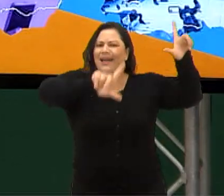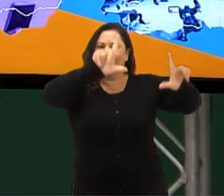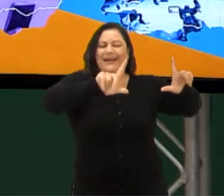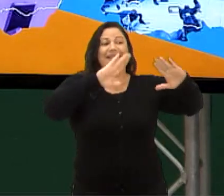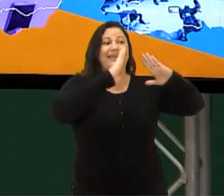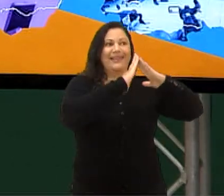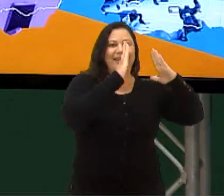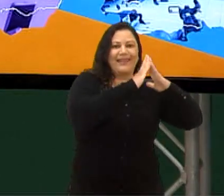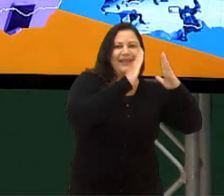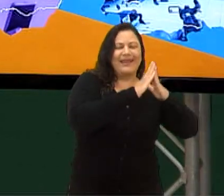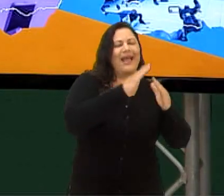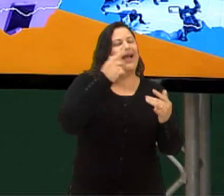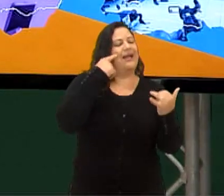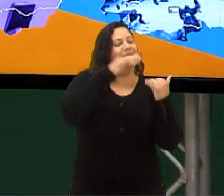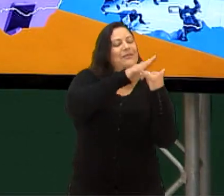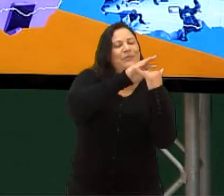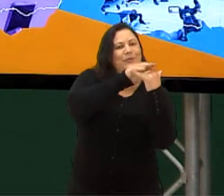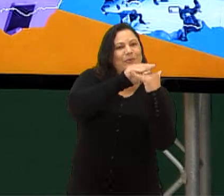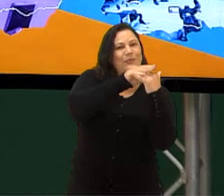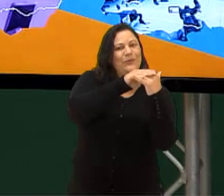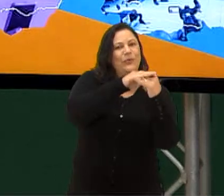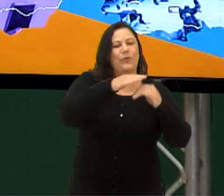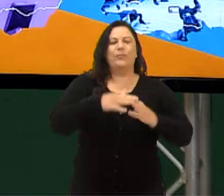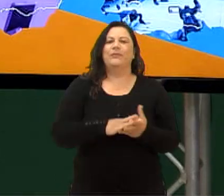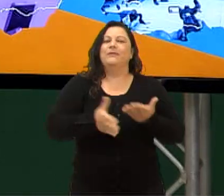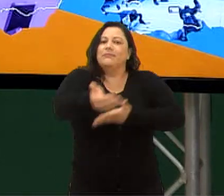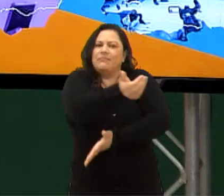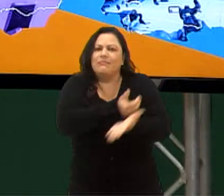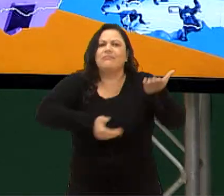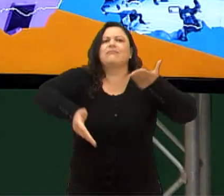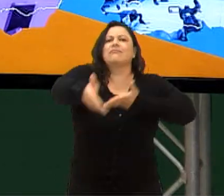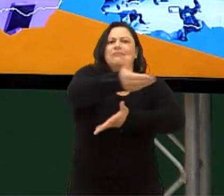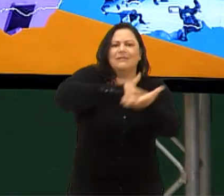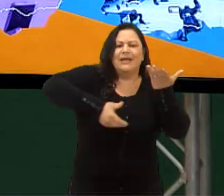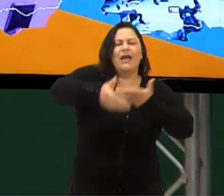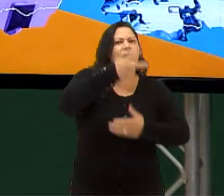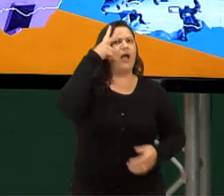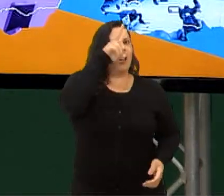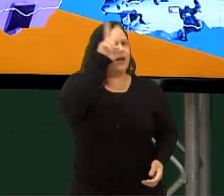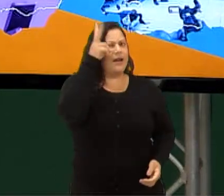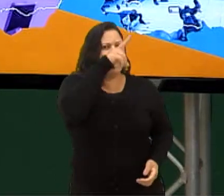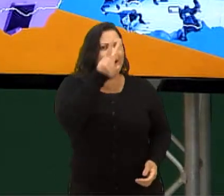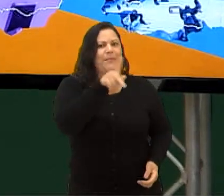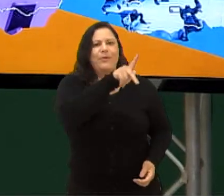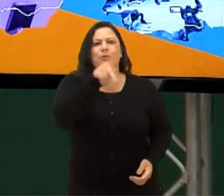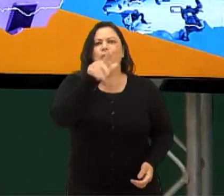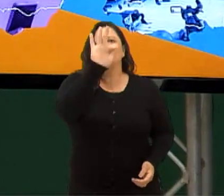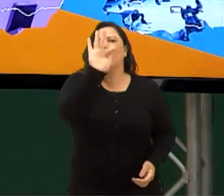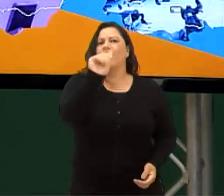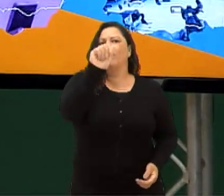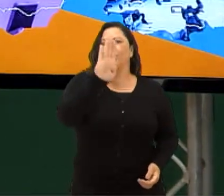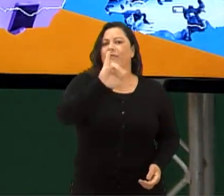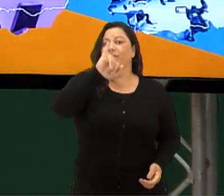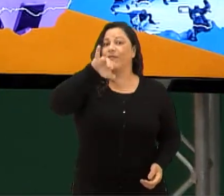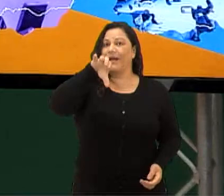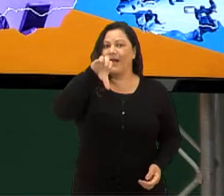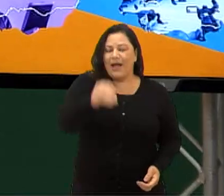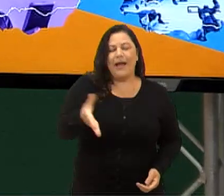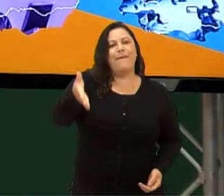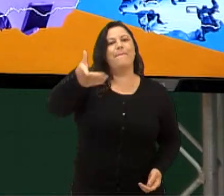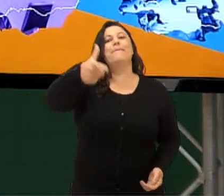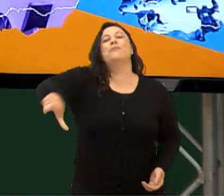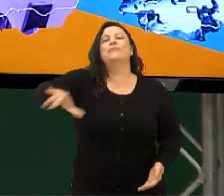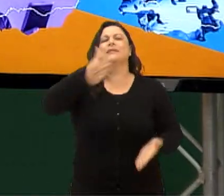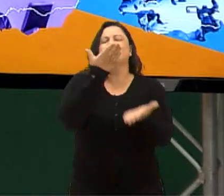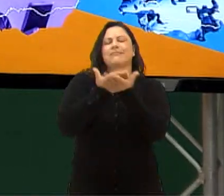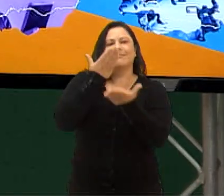YouTube, interagindo aqui nos nossos canais aí. Lembra de interagir com a gente. Eu sou o professor Fábio e nós estamos aí em mais uma aula